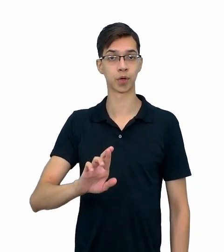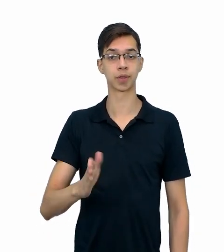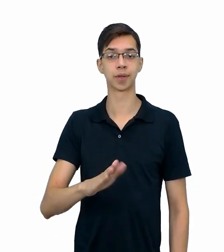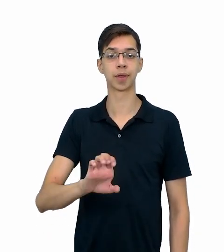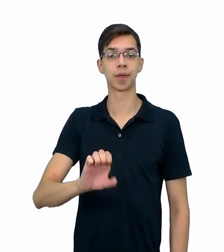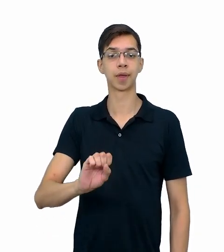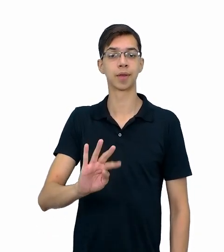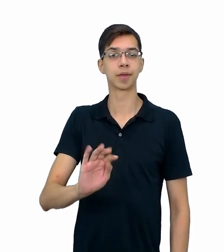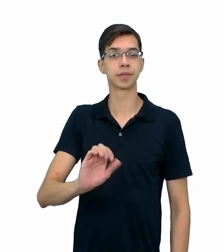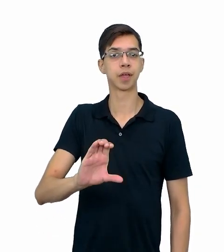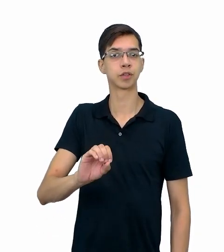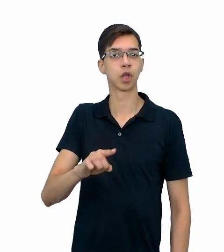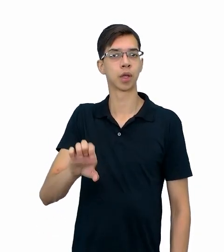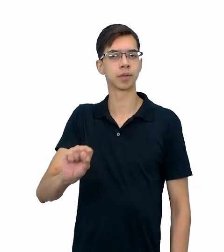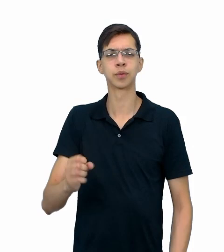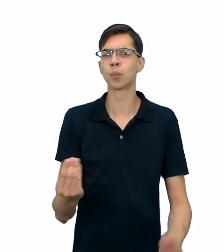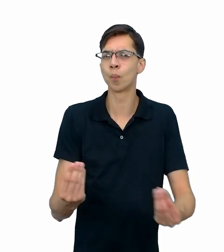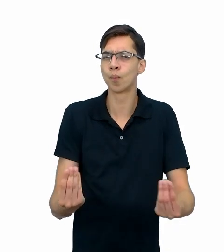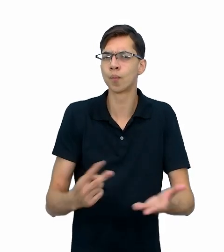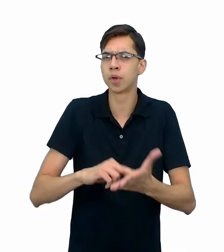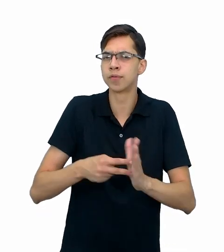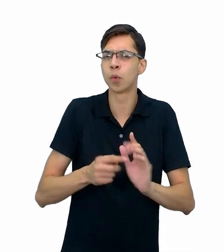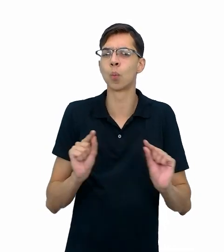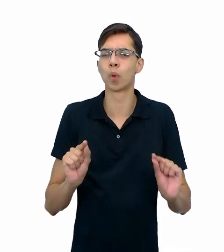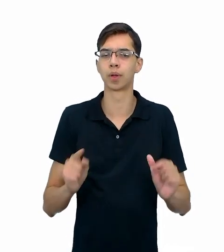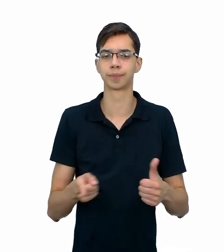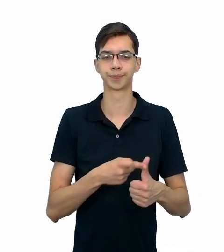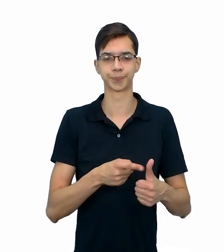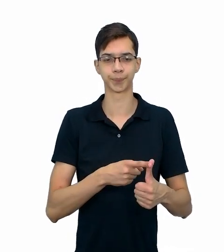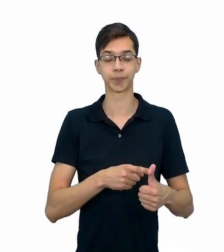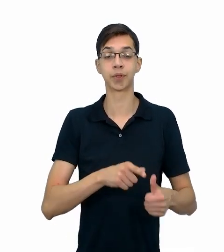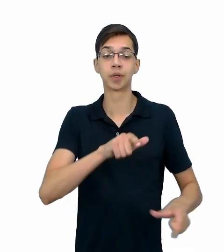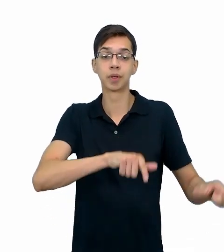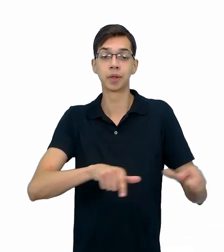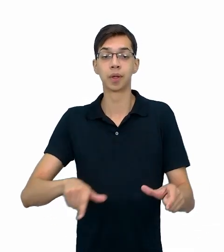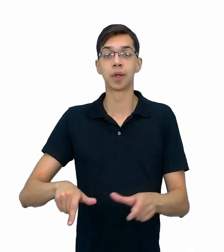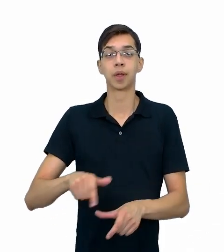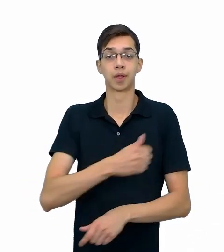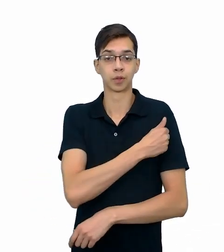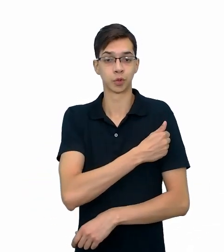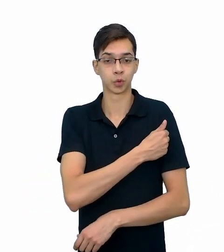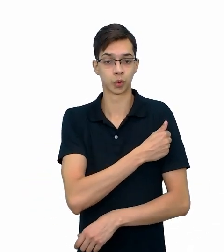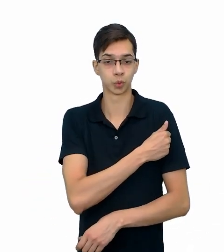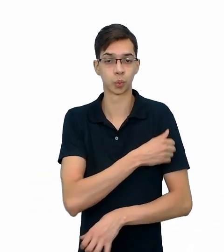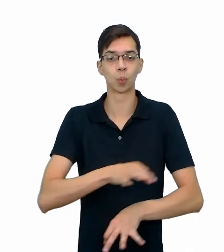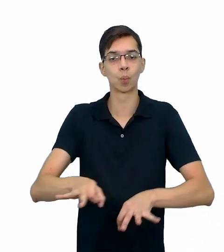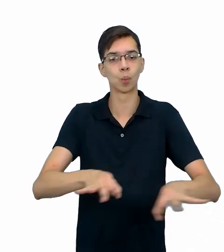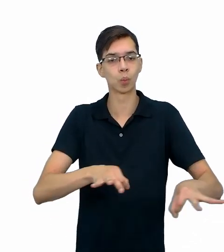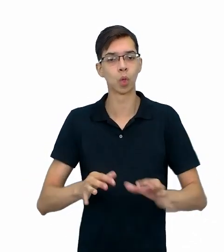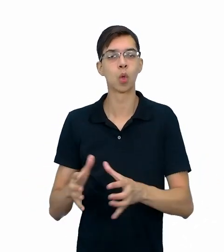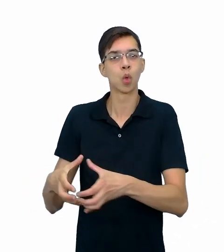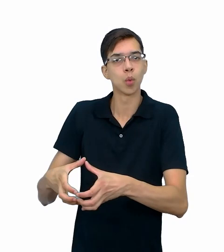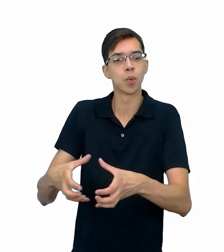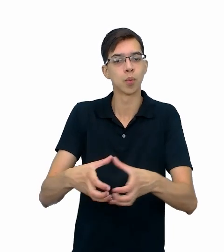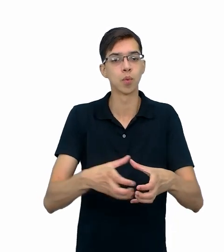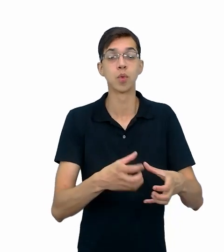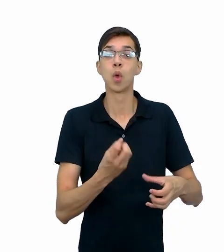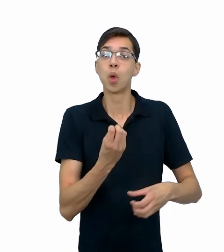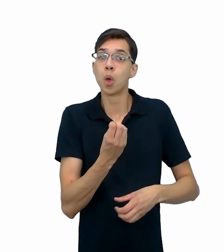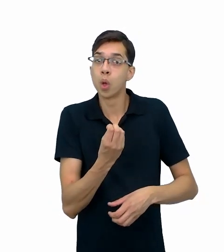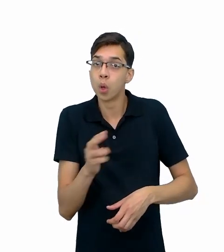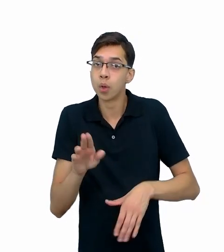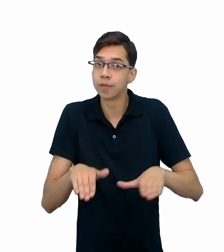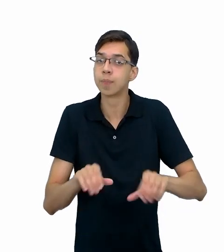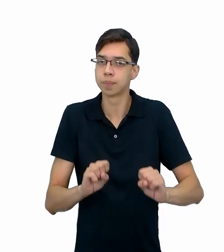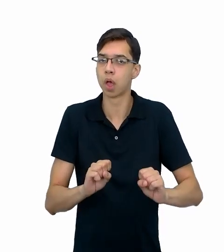são organizados em grupos ou individualmente, em estações de estudo. Então, planeja-se, então, a divisão desses grupos,